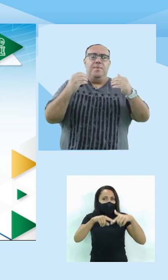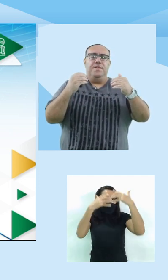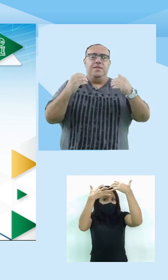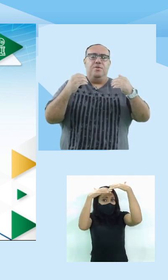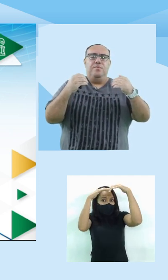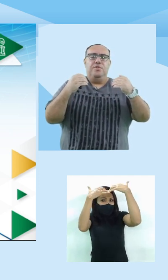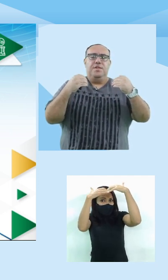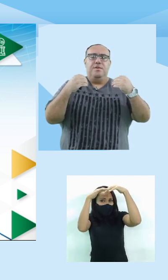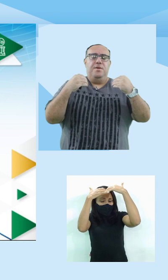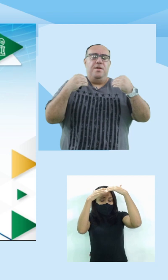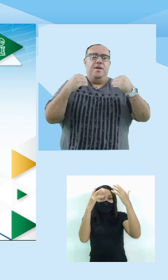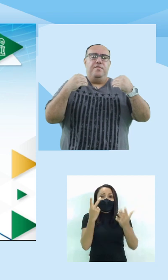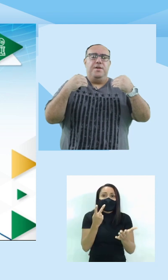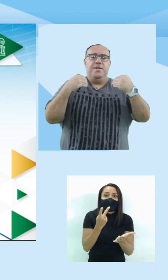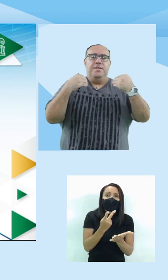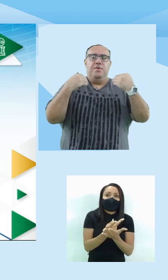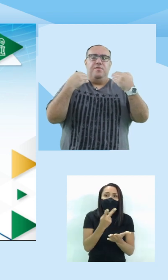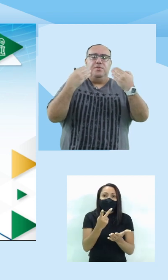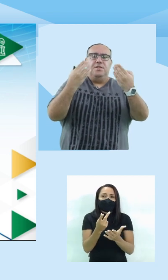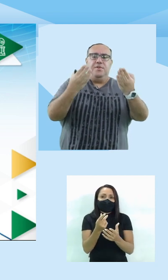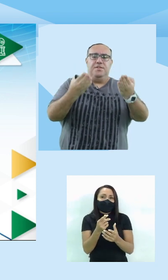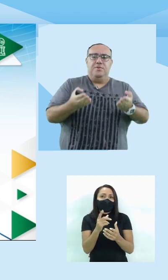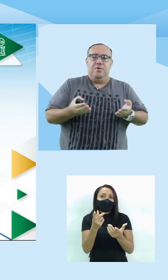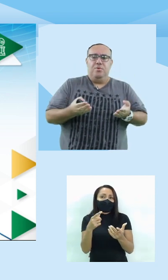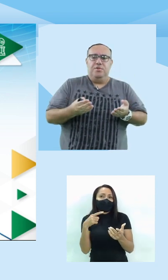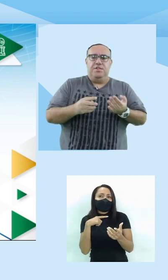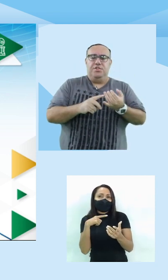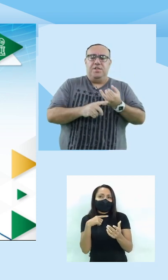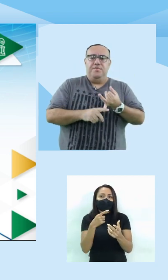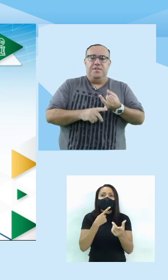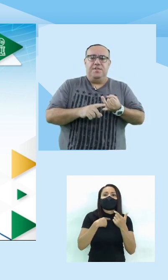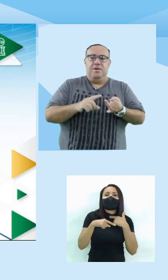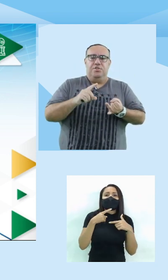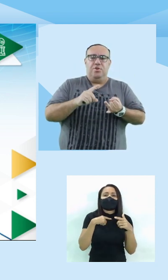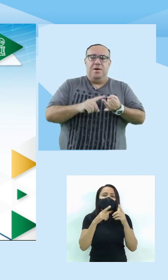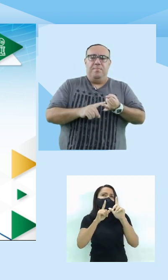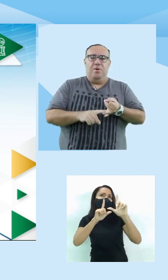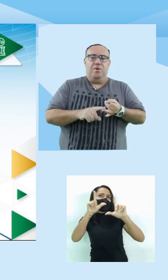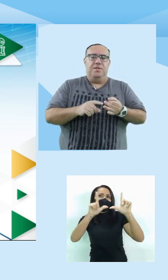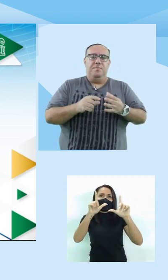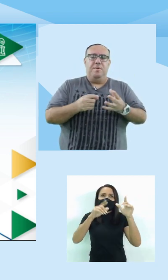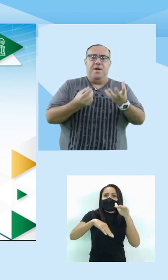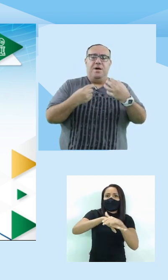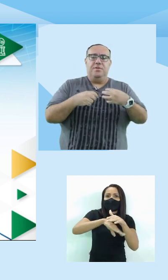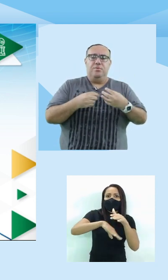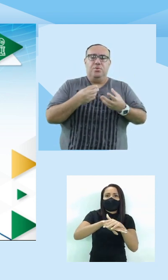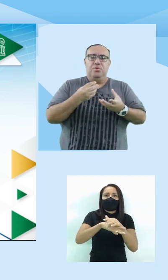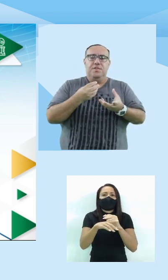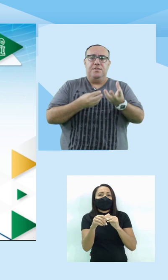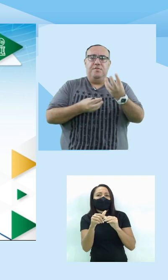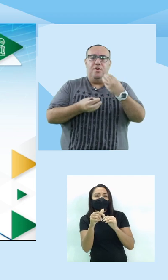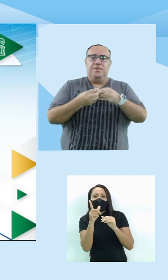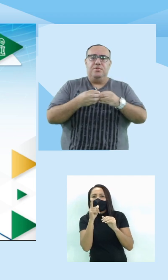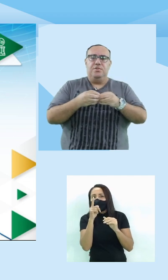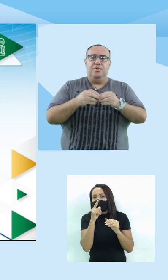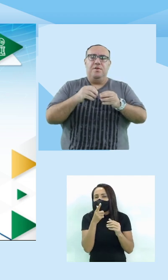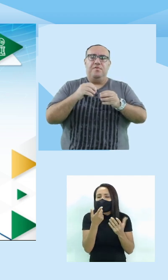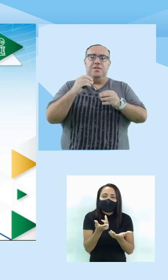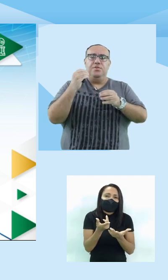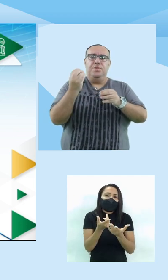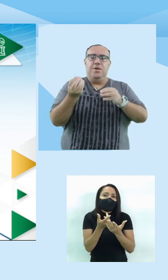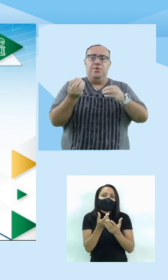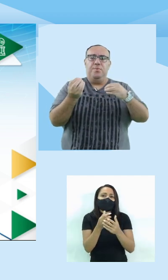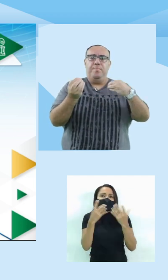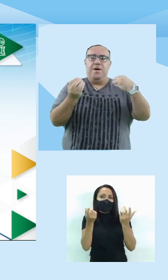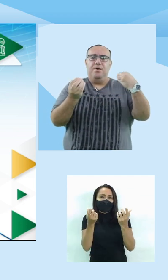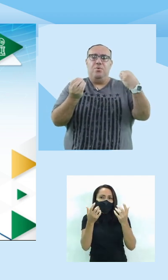a maneira de como você vai querer ter uma vontade de fazer alguma coisa, de assistir televisão, de jogar bola, de beber água. Então, todas essas informações são levadas